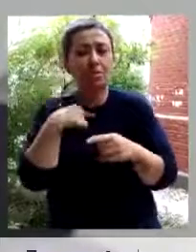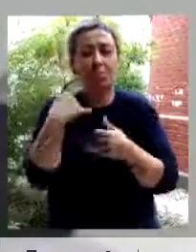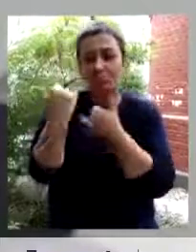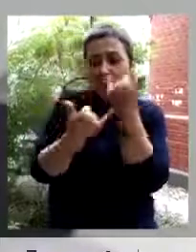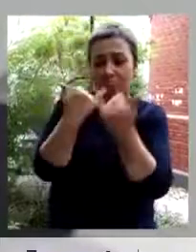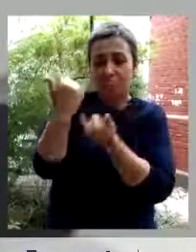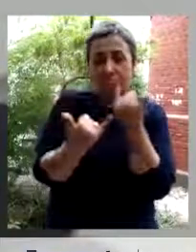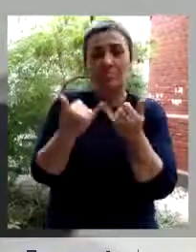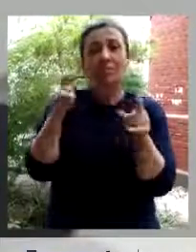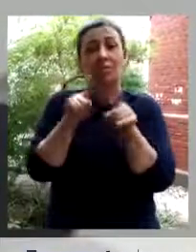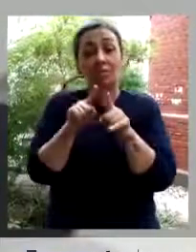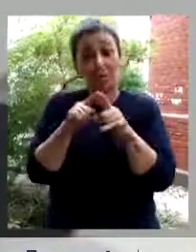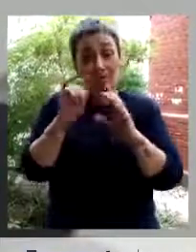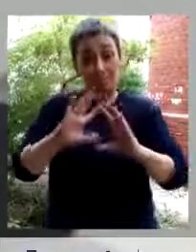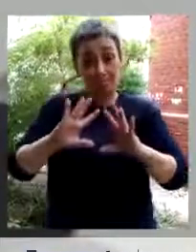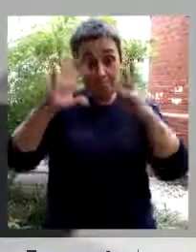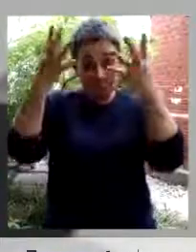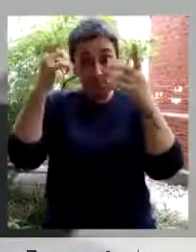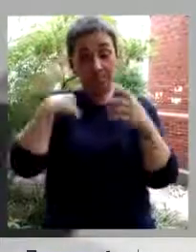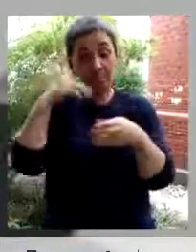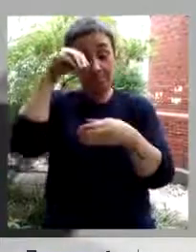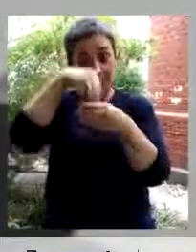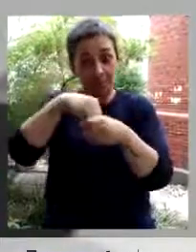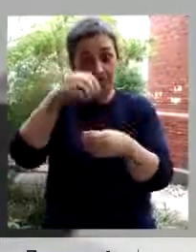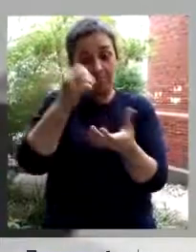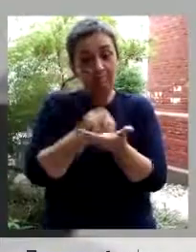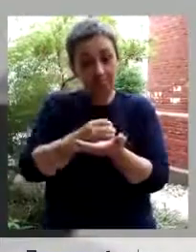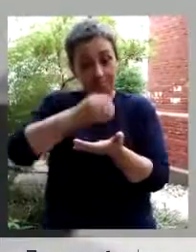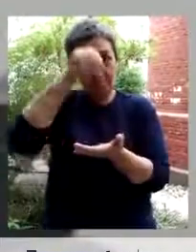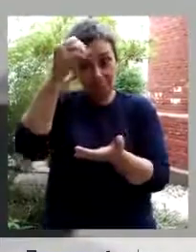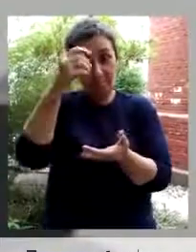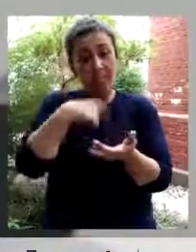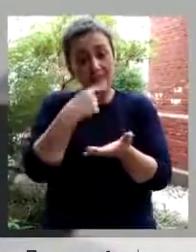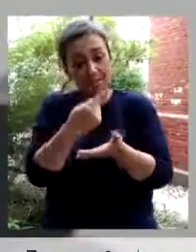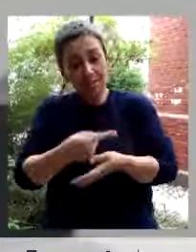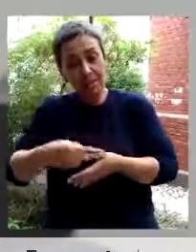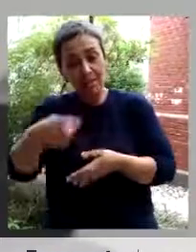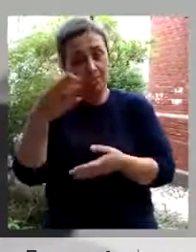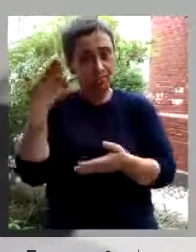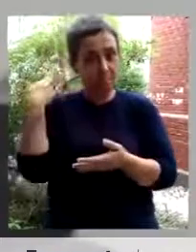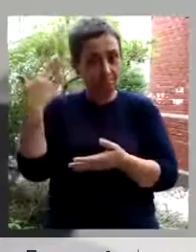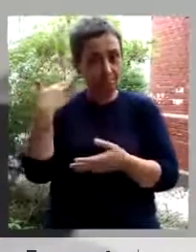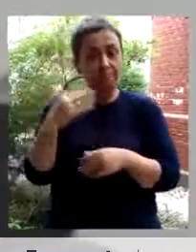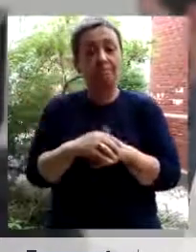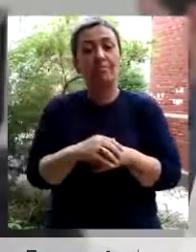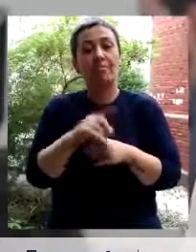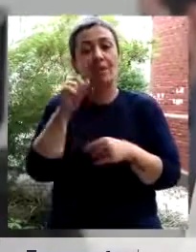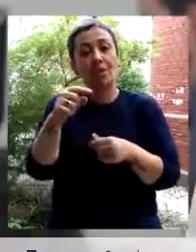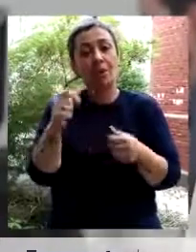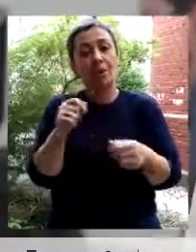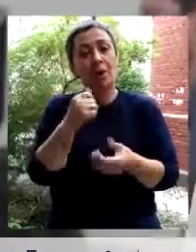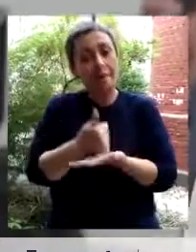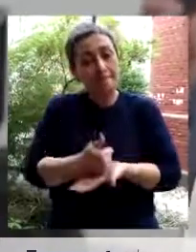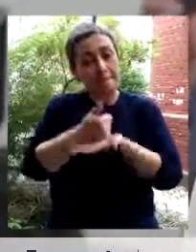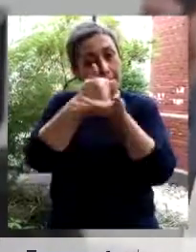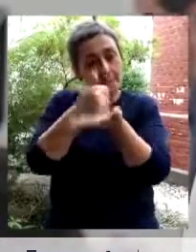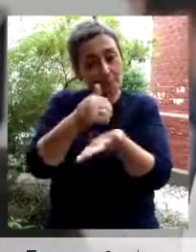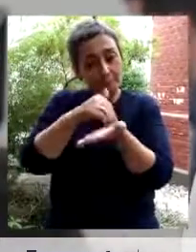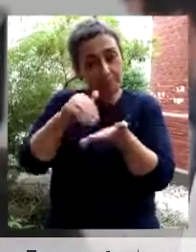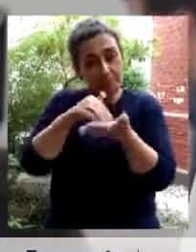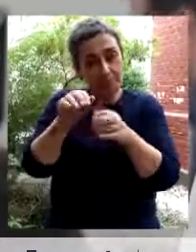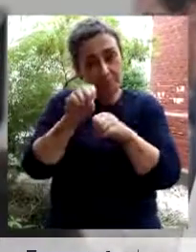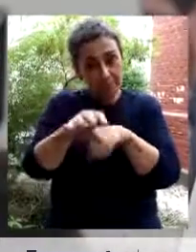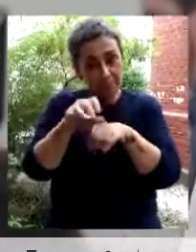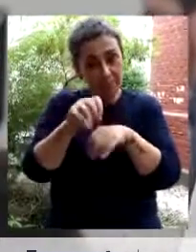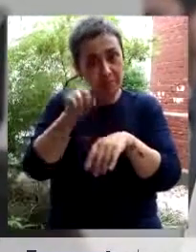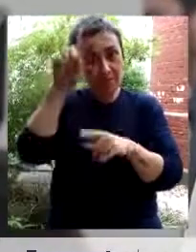e entretenimento. O evento foi realizado no Adamastor na semana passada. Com o apoio da CECEL,